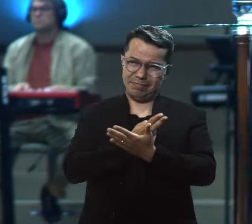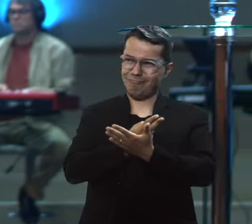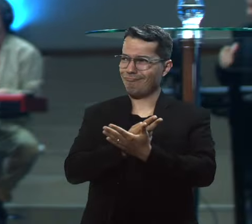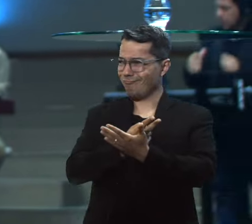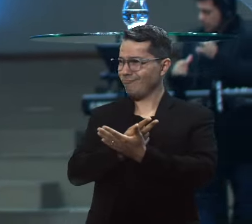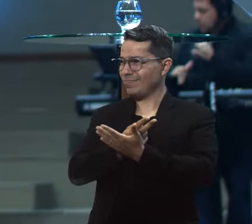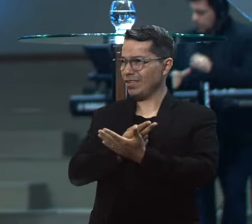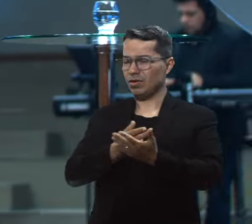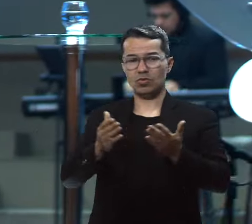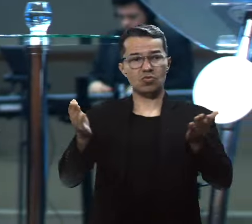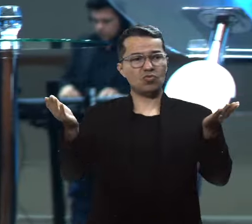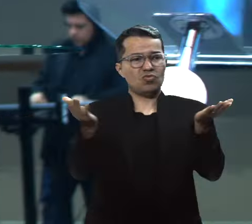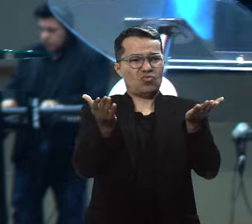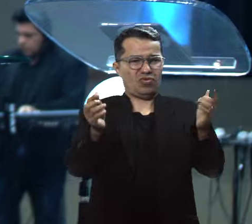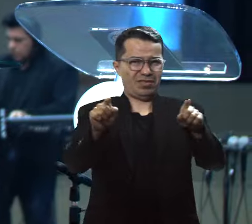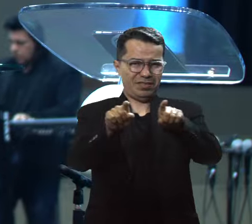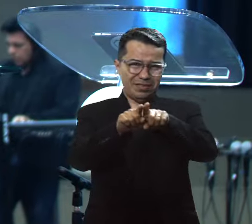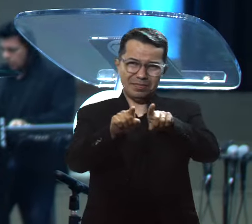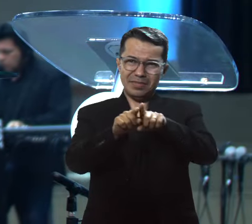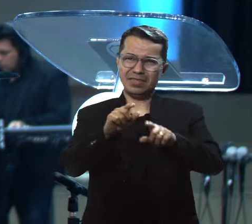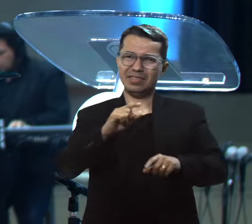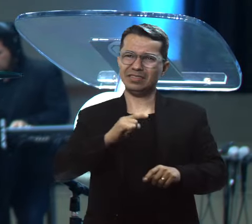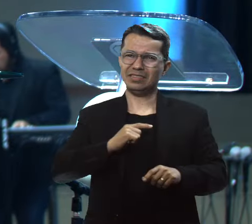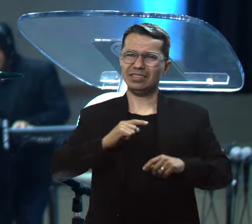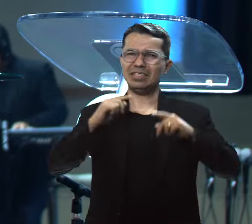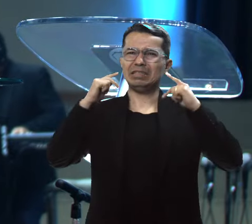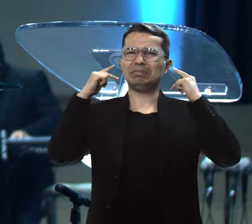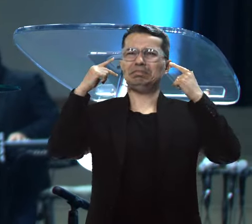a gente vai encontrar gente pregando tudo o que a gente quer.